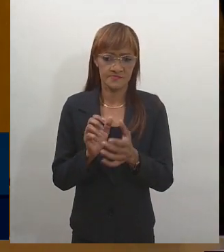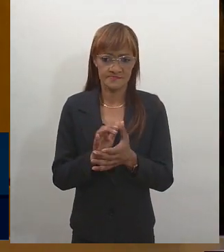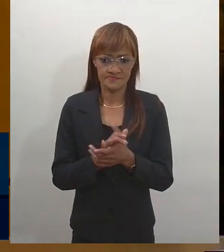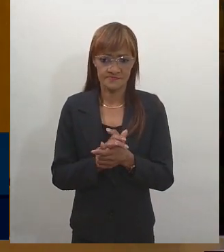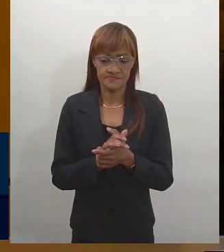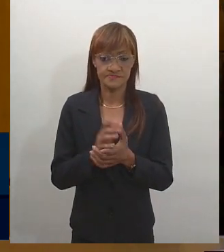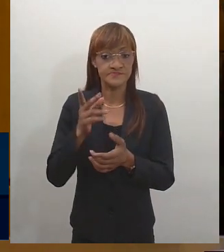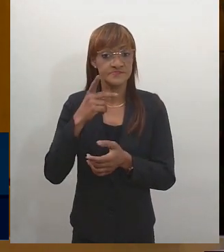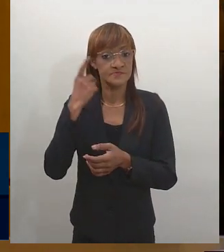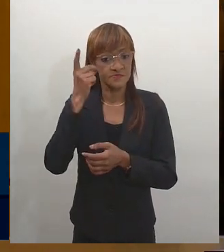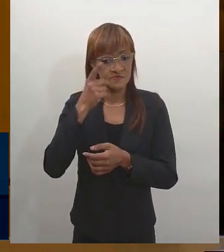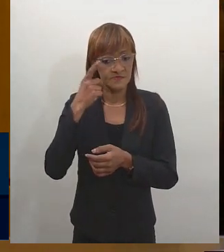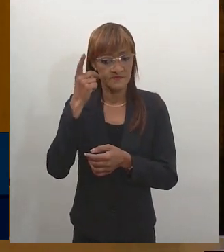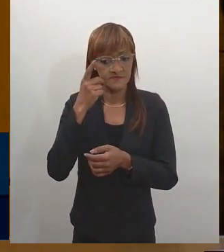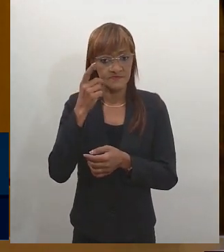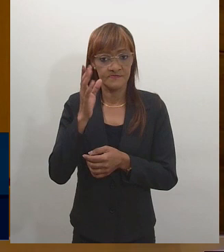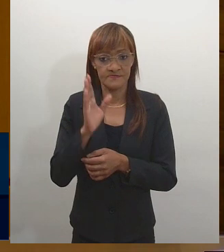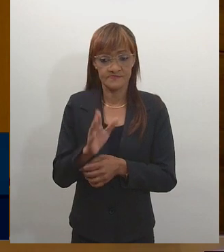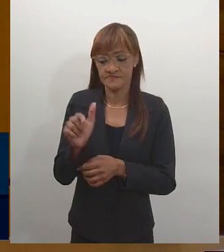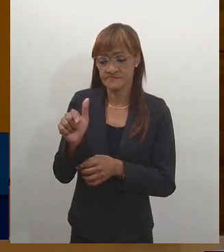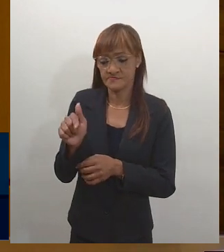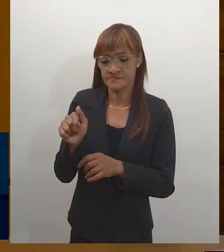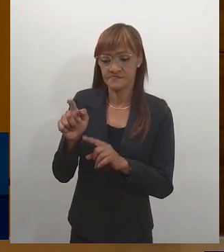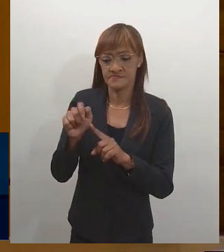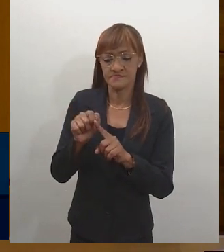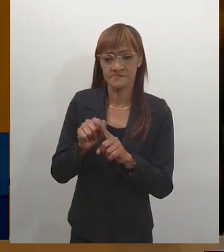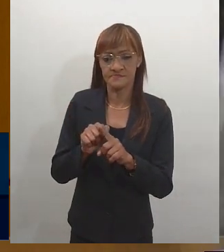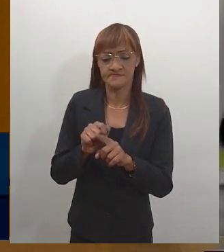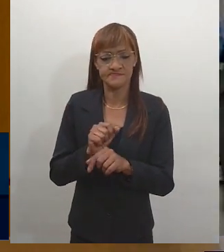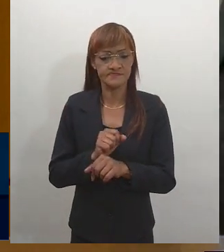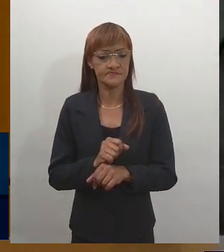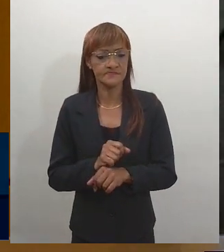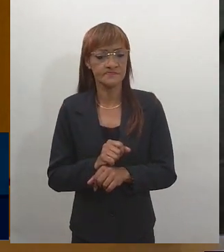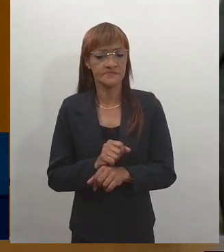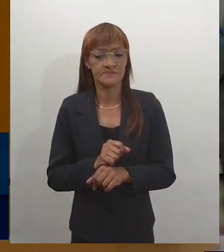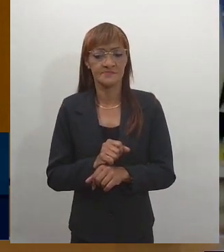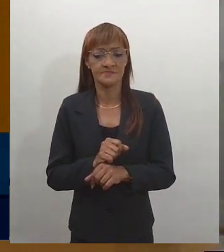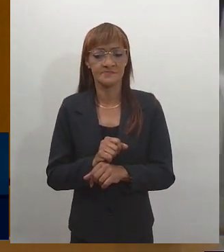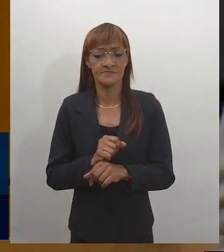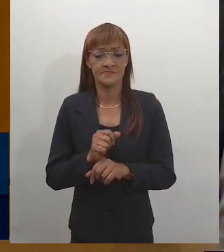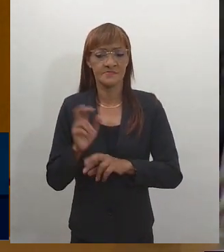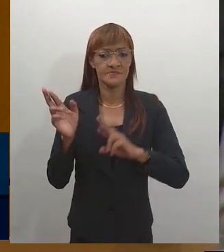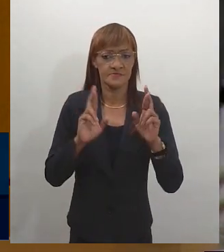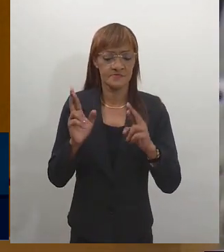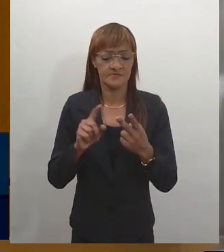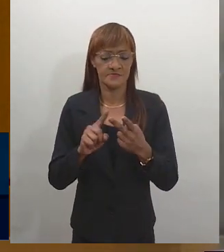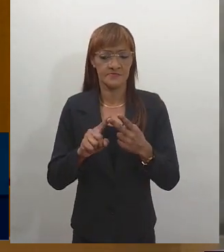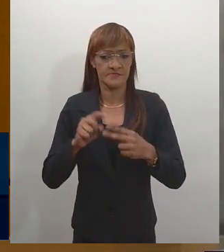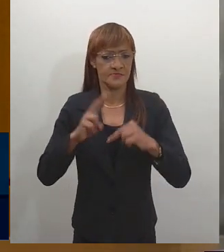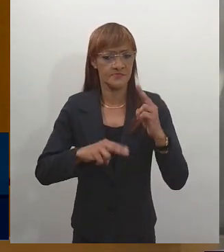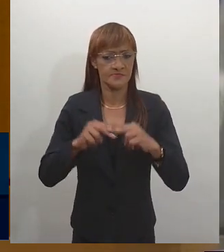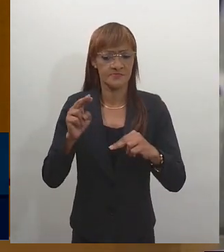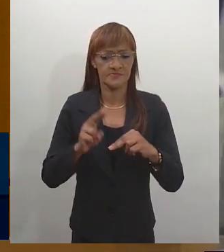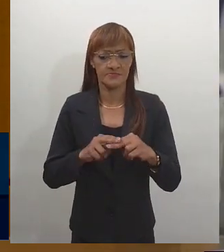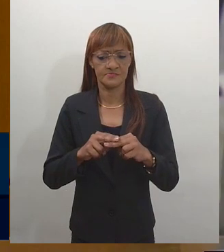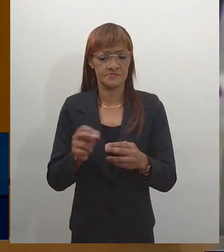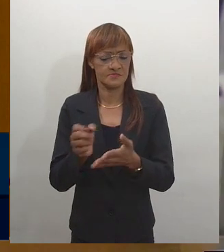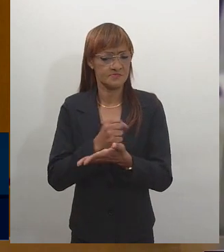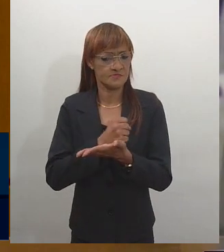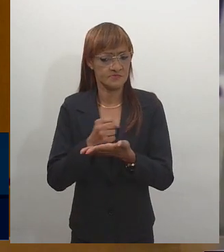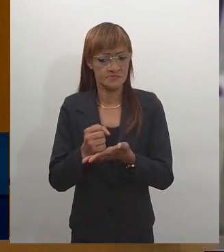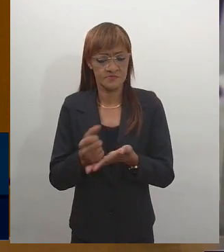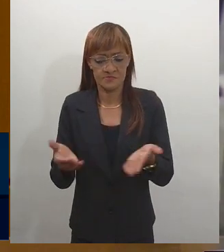7 meses, passou Carnaval, passou São João, as chuvas estão se encerrando, que